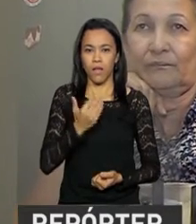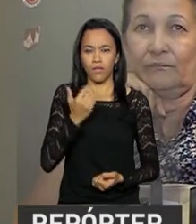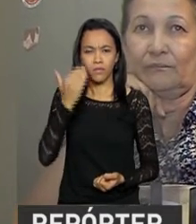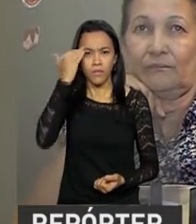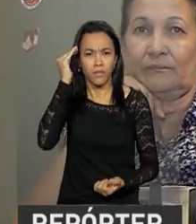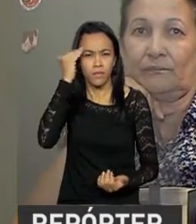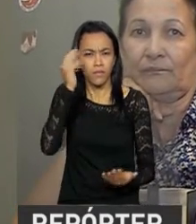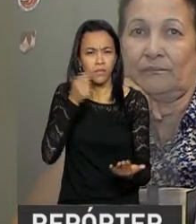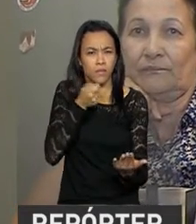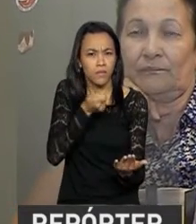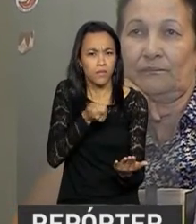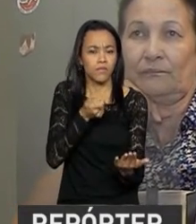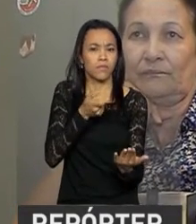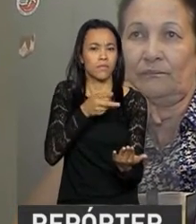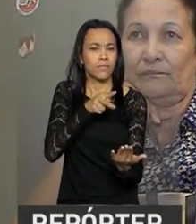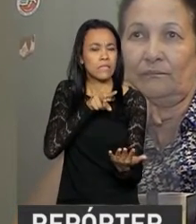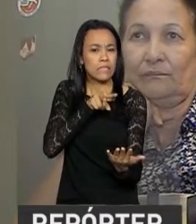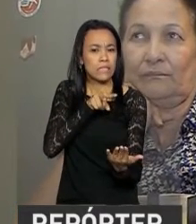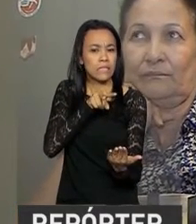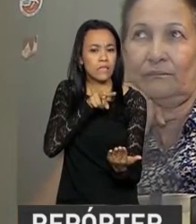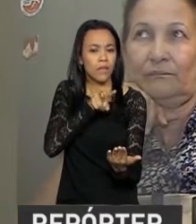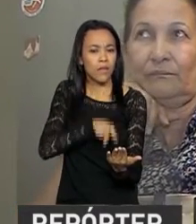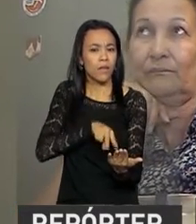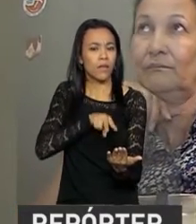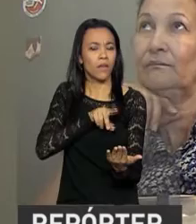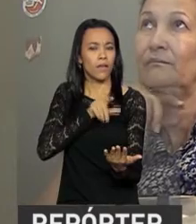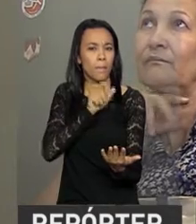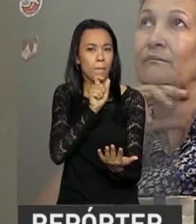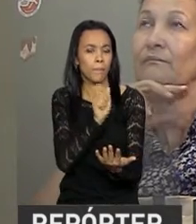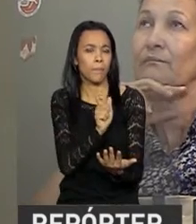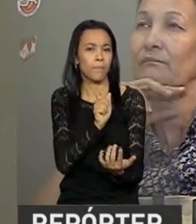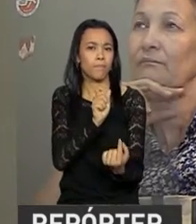bom né de